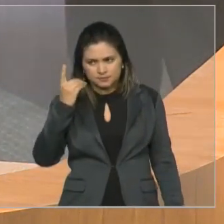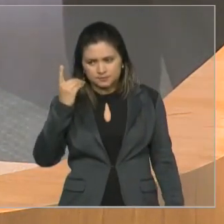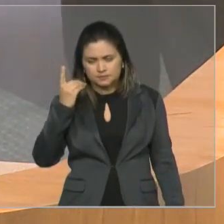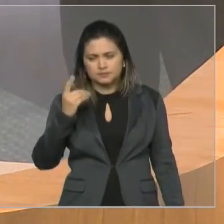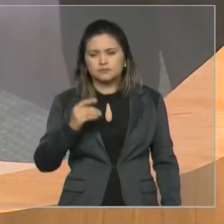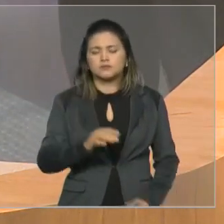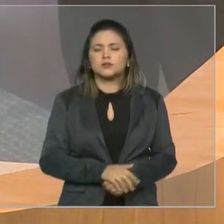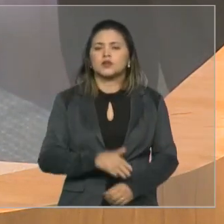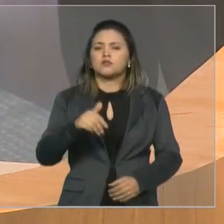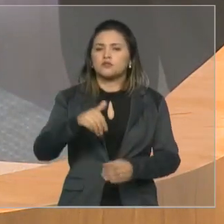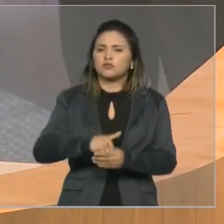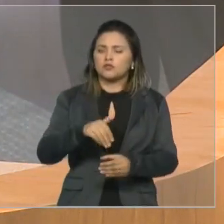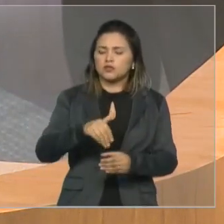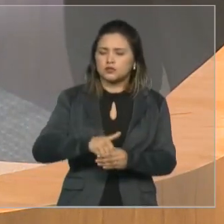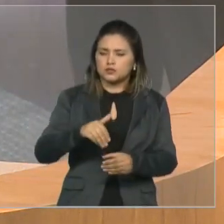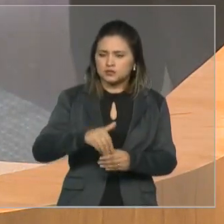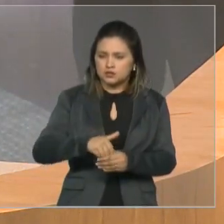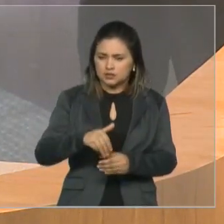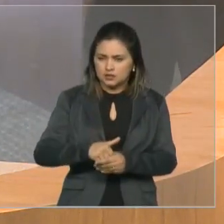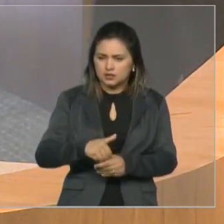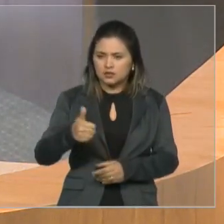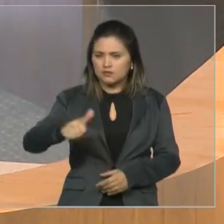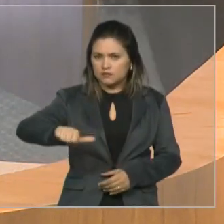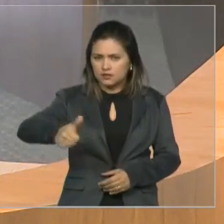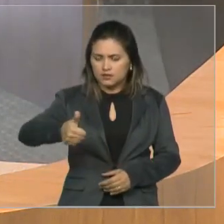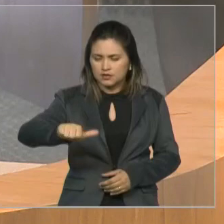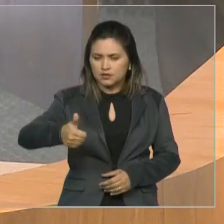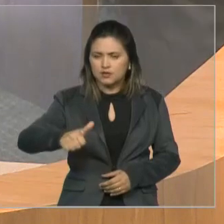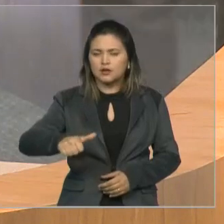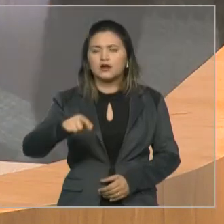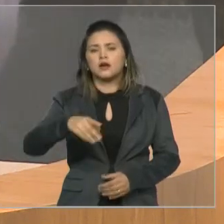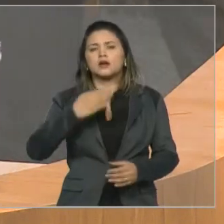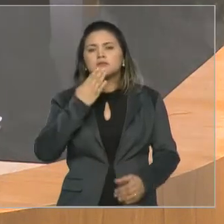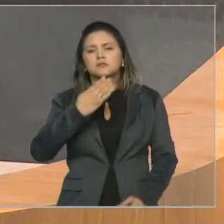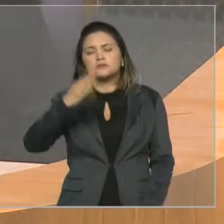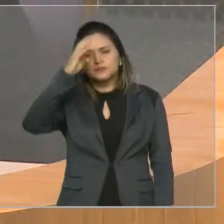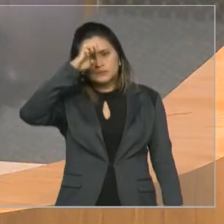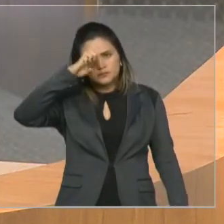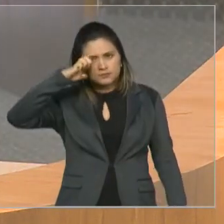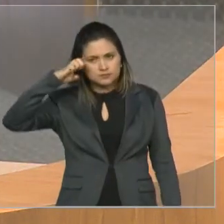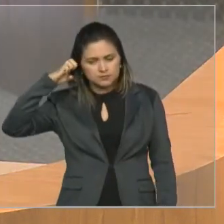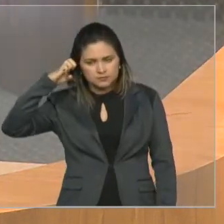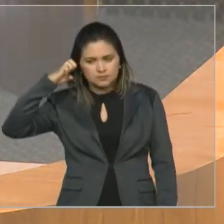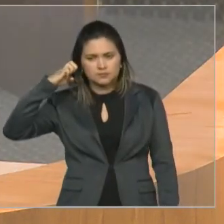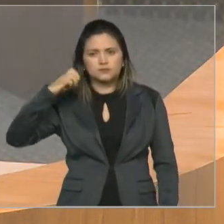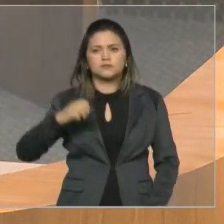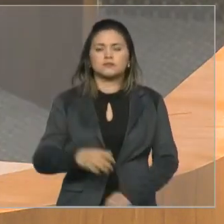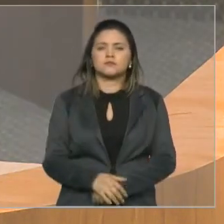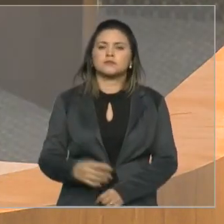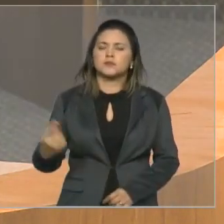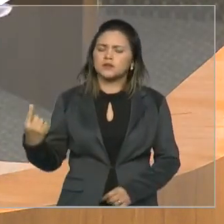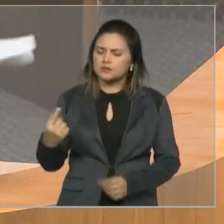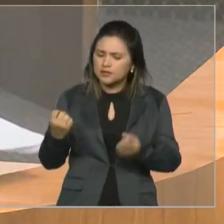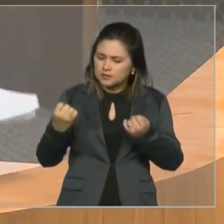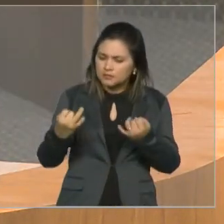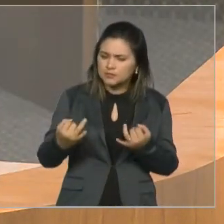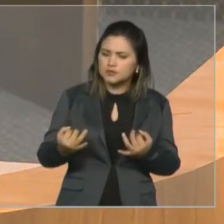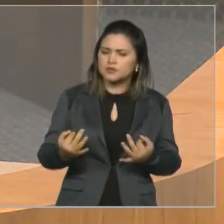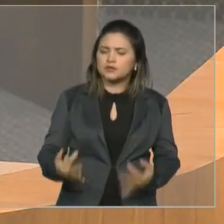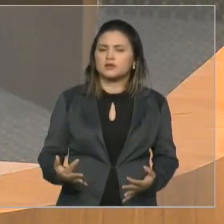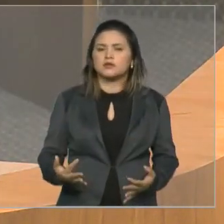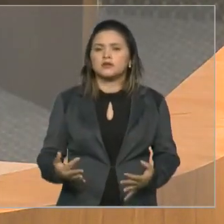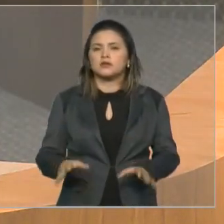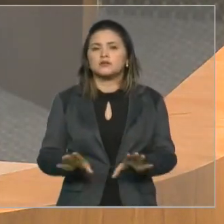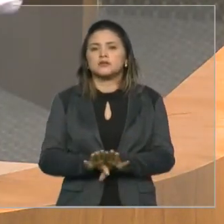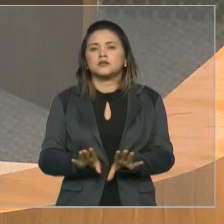mas votar na solicitação do deputado Eduardo Braide, para que um técnico do governo do Estado venha prestar os esclarecimentos. Na mesma linha